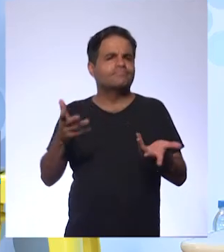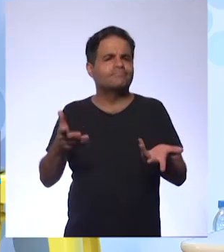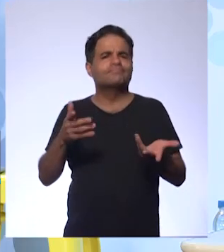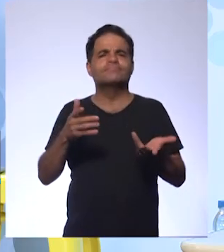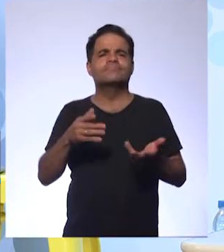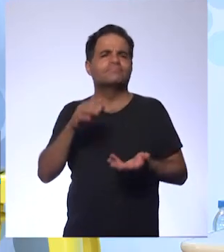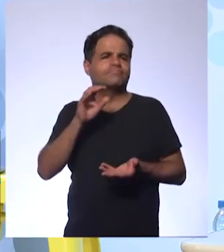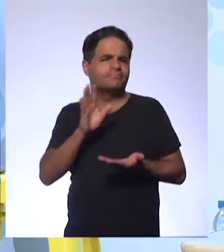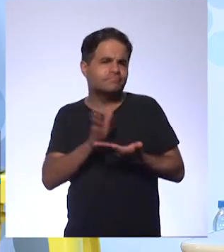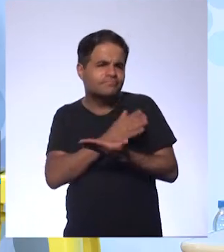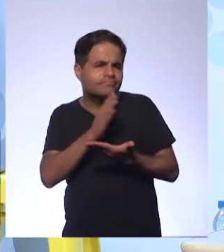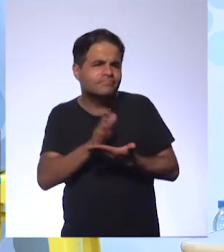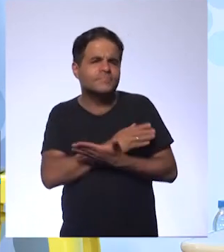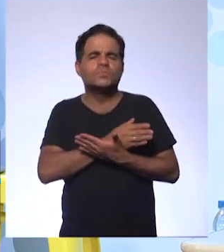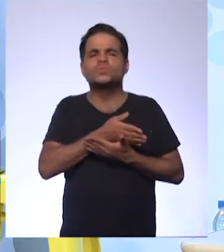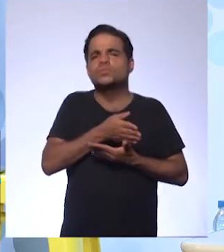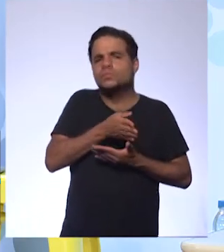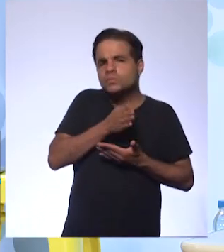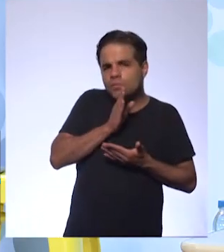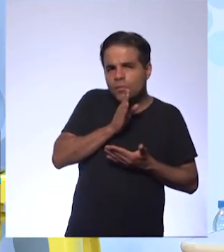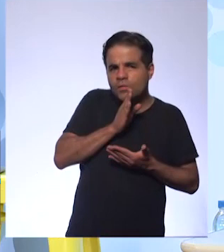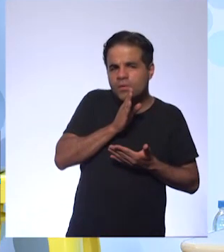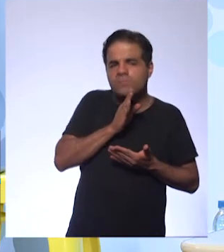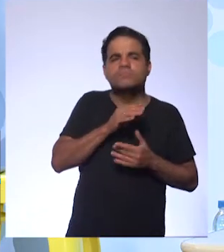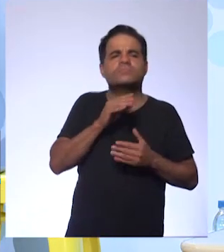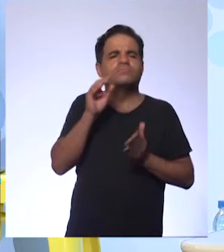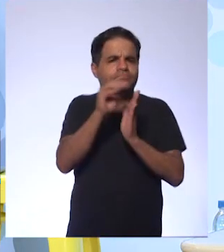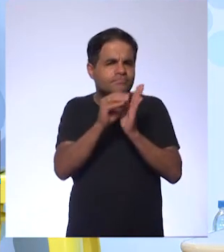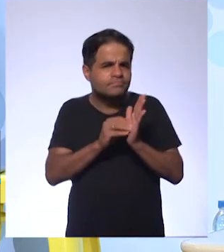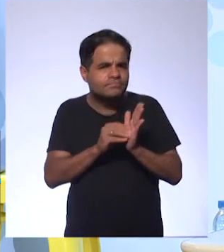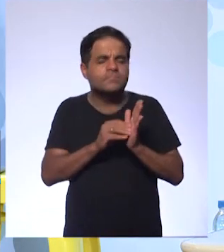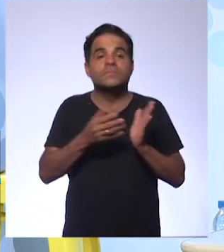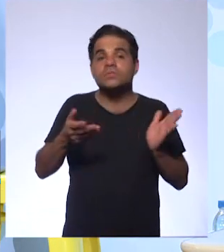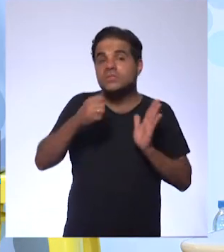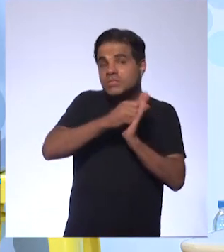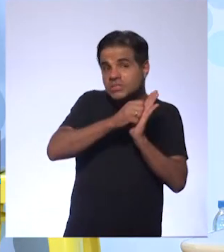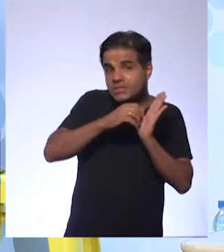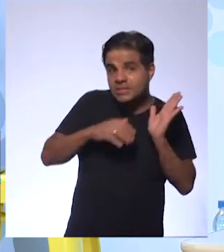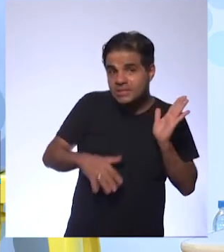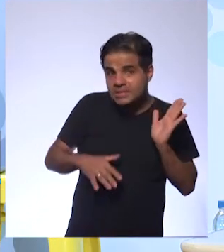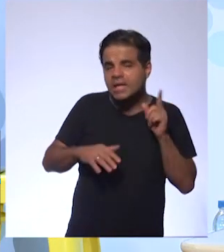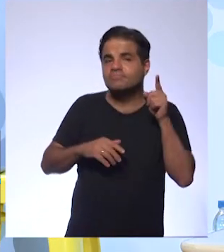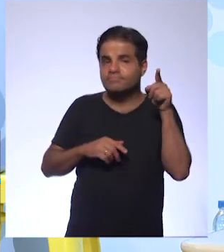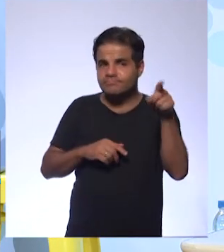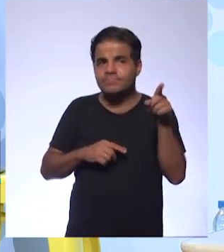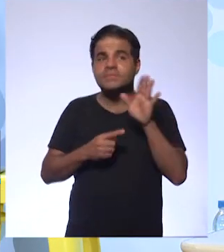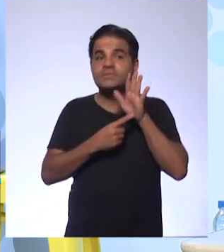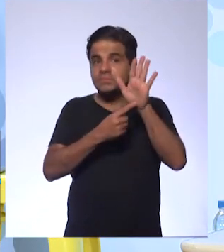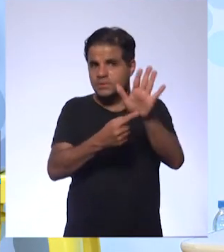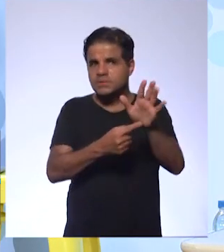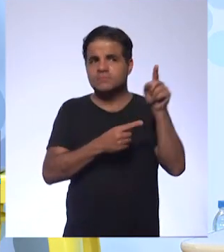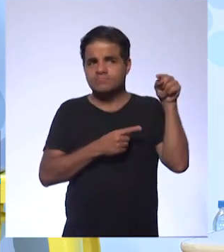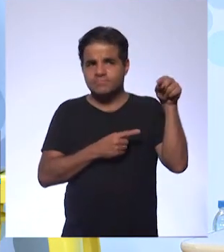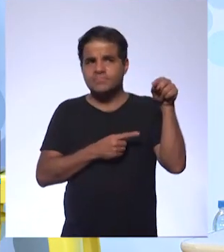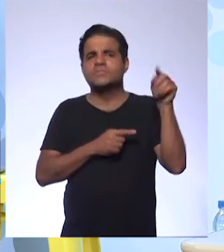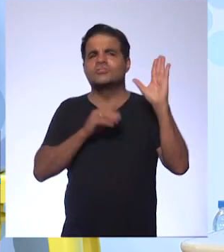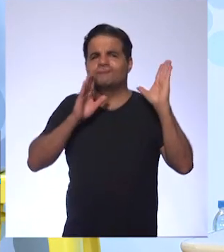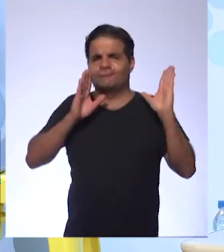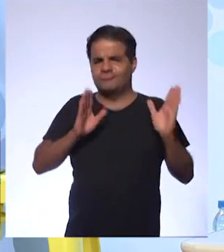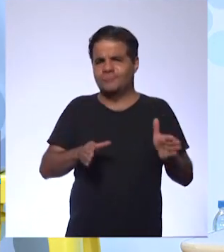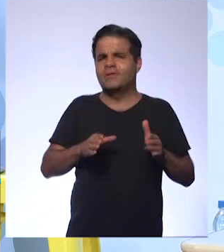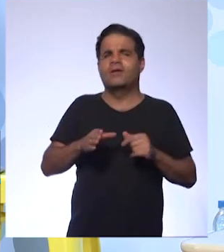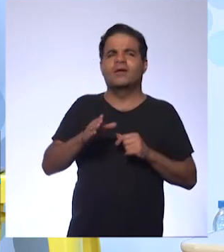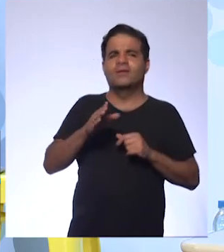de compilação dos conhecimentos, vamos para essa atividade aí, porque isso que está aparecendo, vocês, estudantes